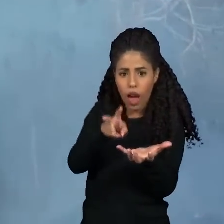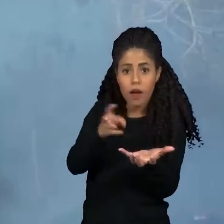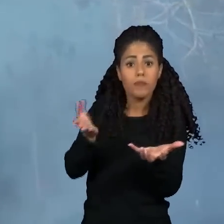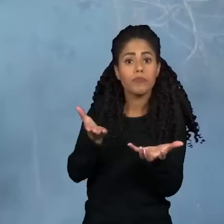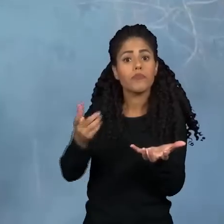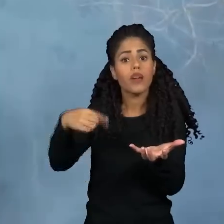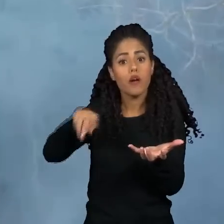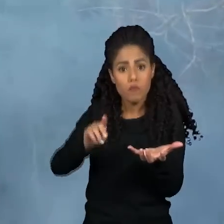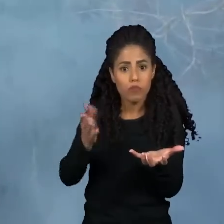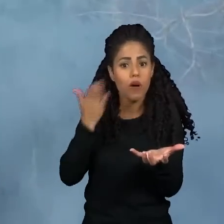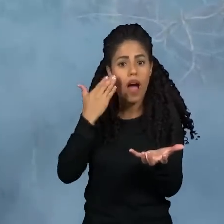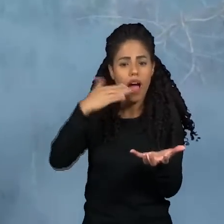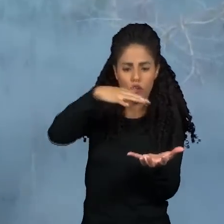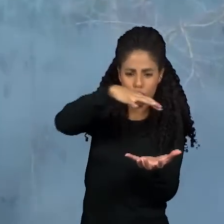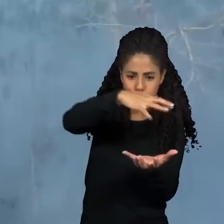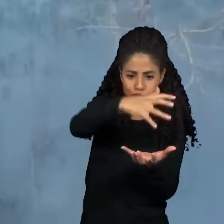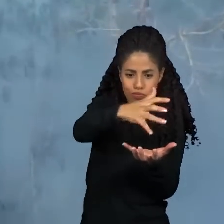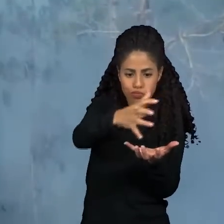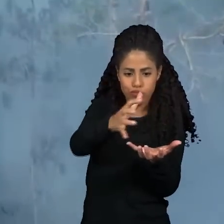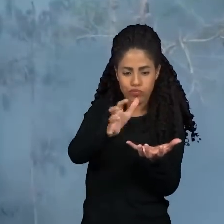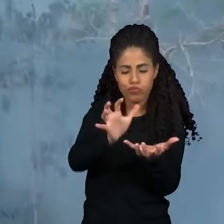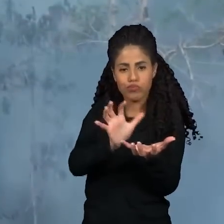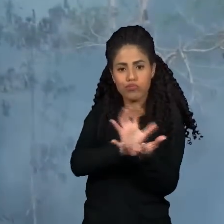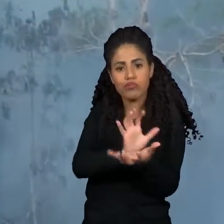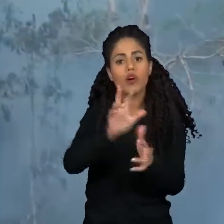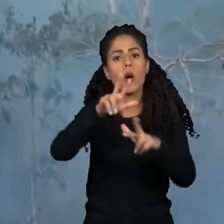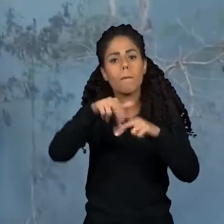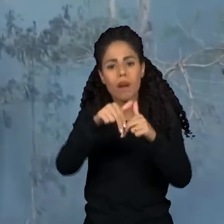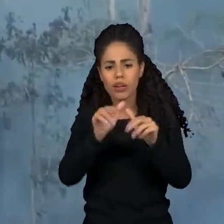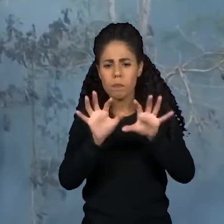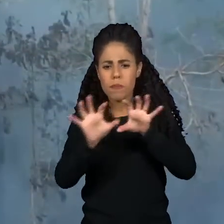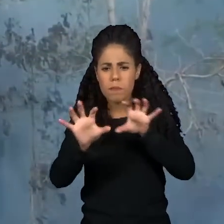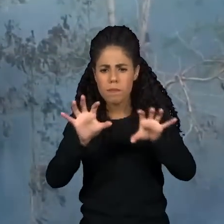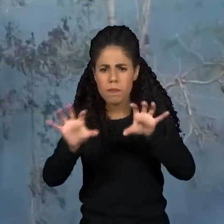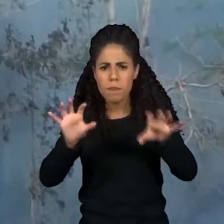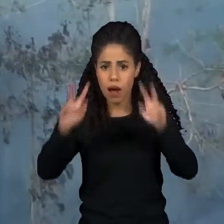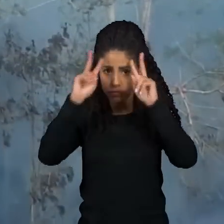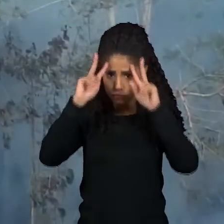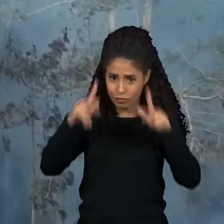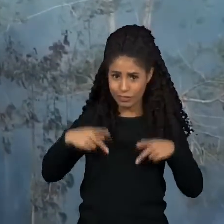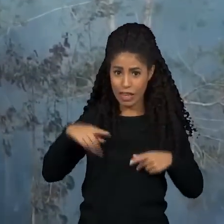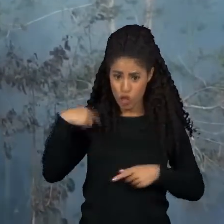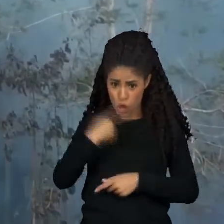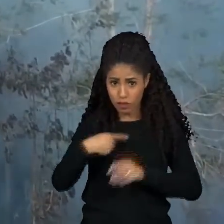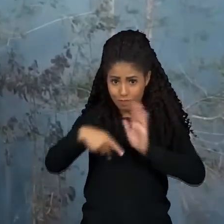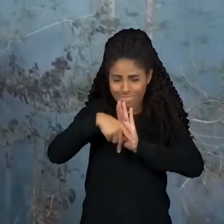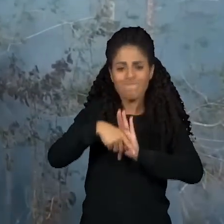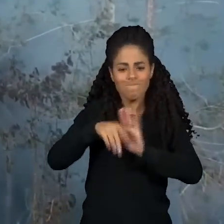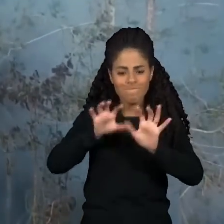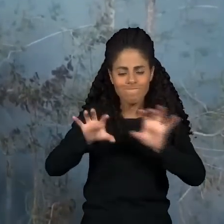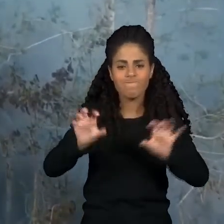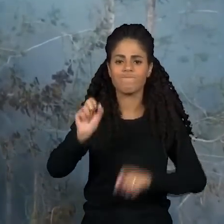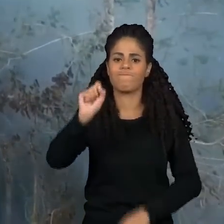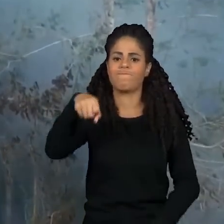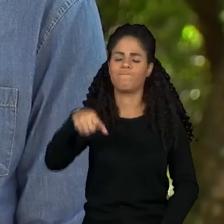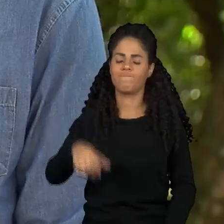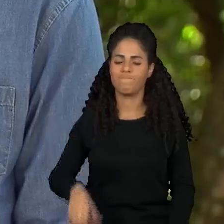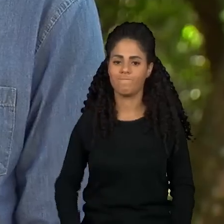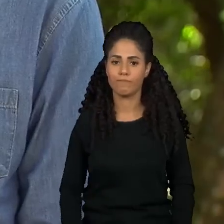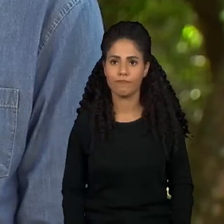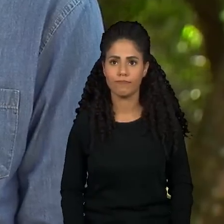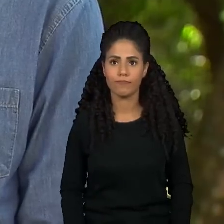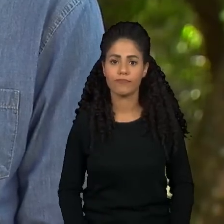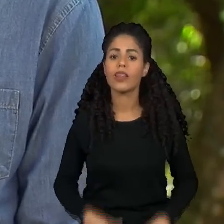chamar antropoceno, por ser marcada pelos impactos causados pelos seres humanos. É